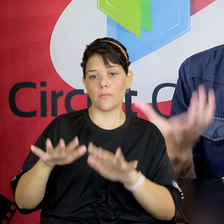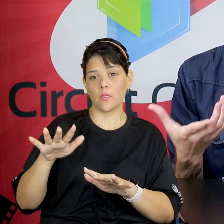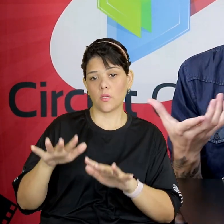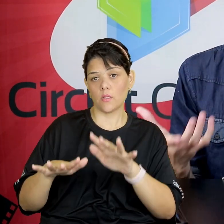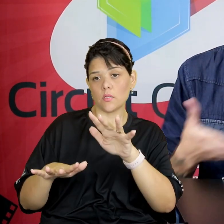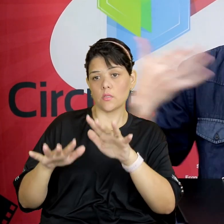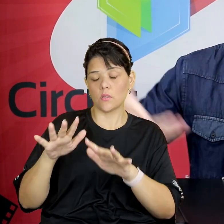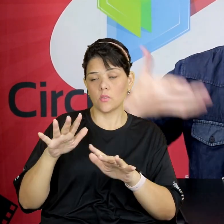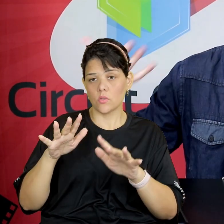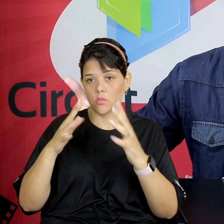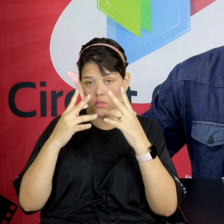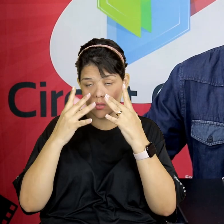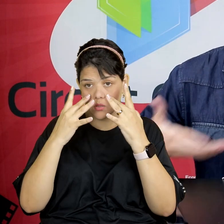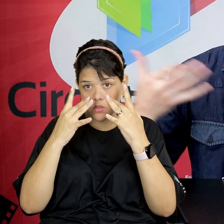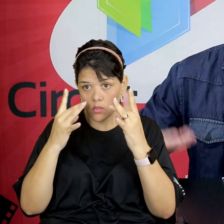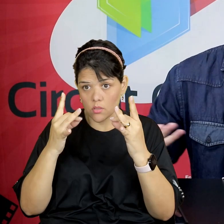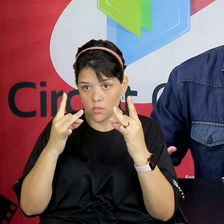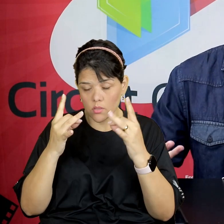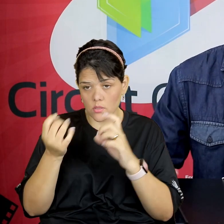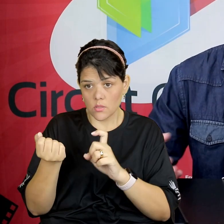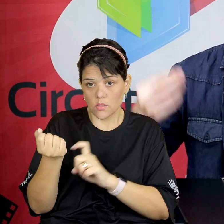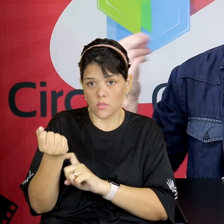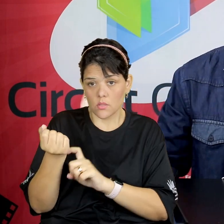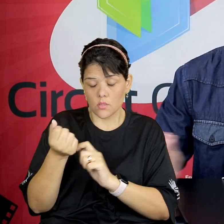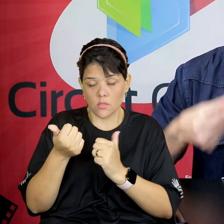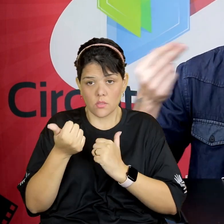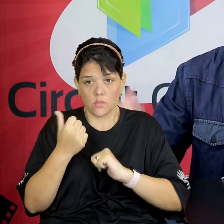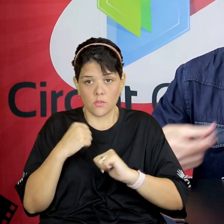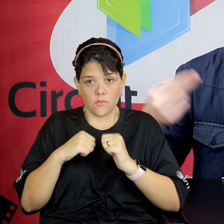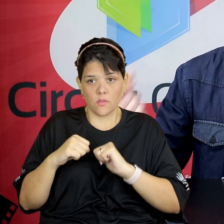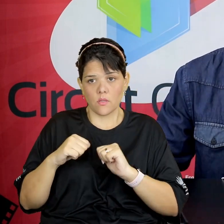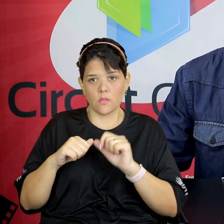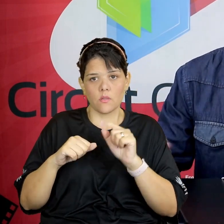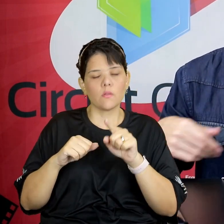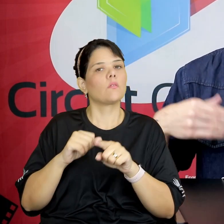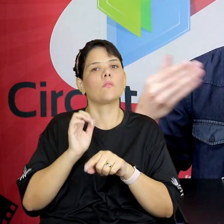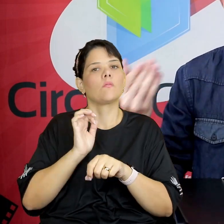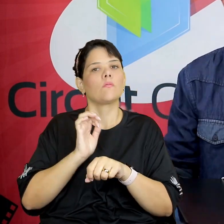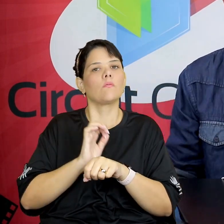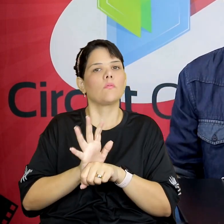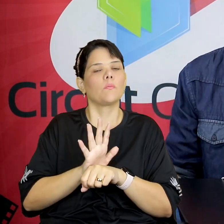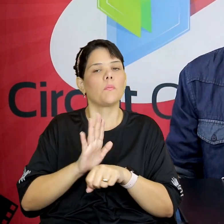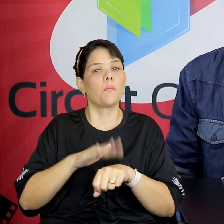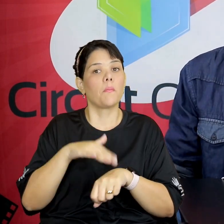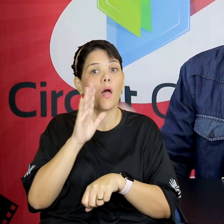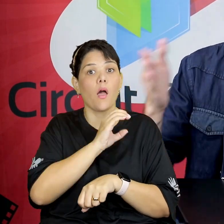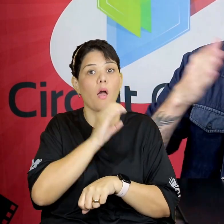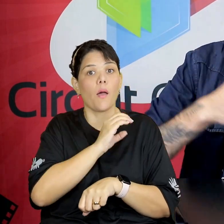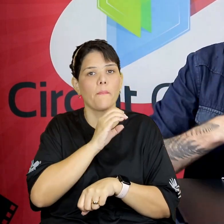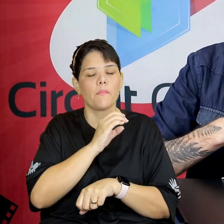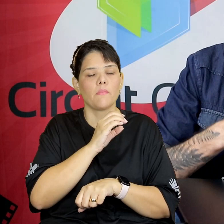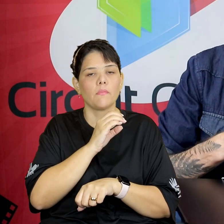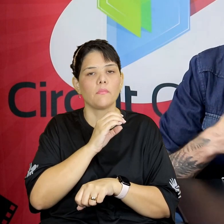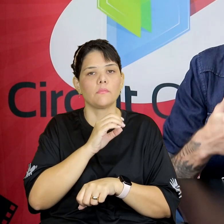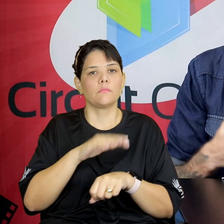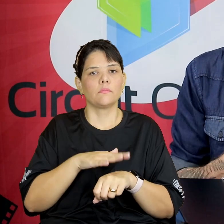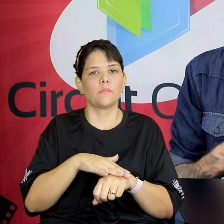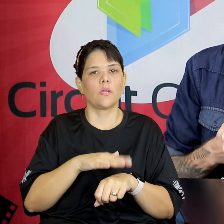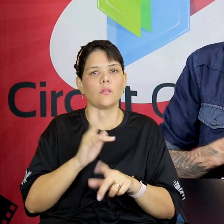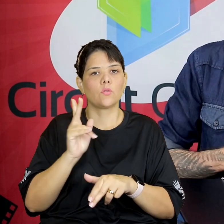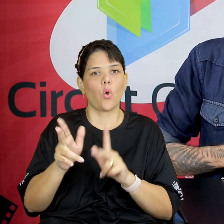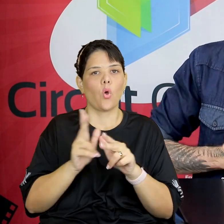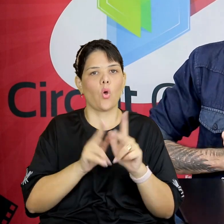prender o seu espectador nesse nervosismo, nessa ansiedade. Então você vai ter um filme bem mais acelerado, um filme bem mais acelerado, bem mais cortes. Um filme